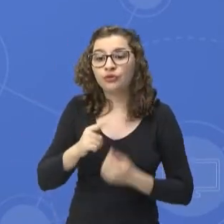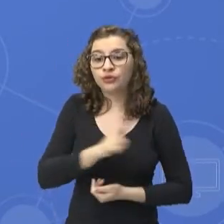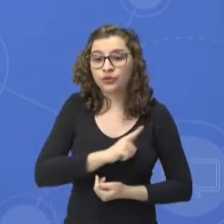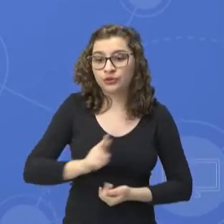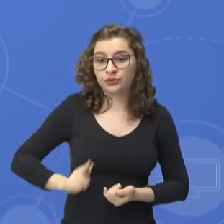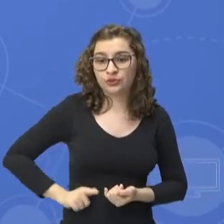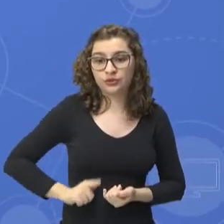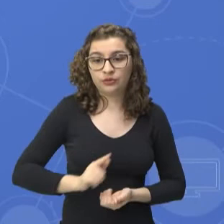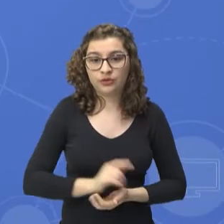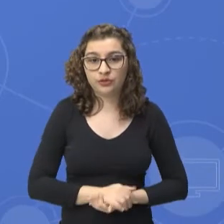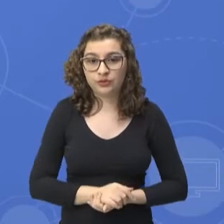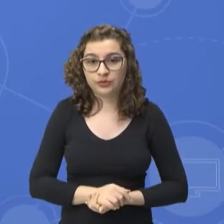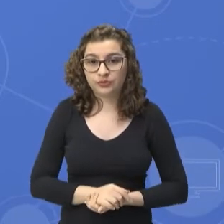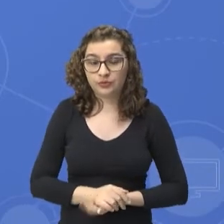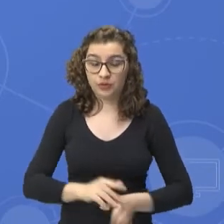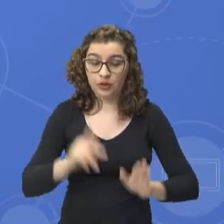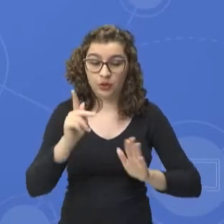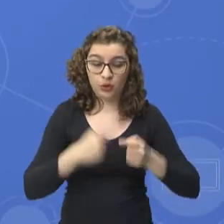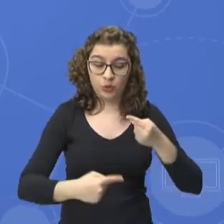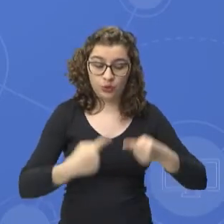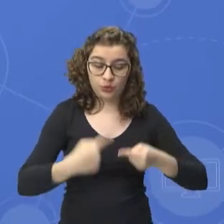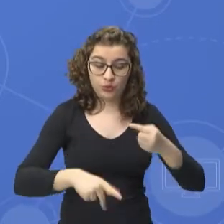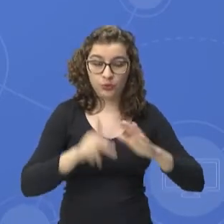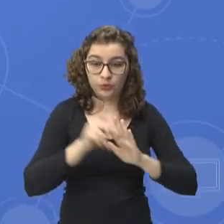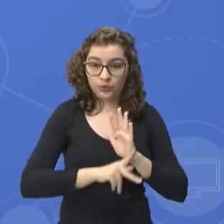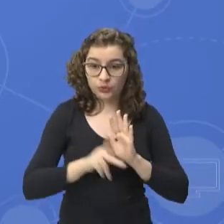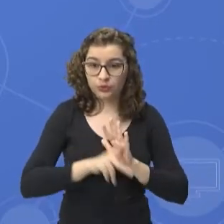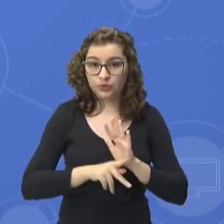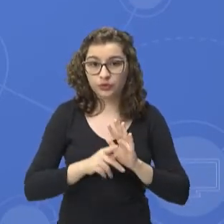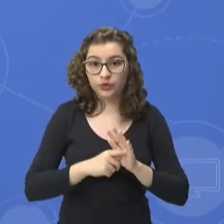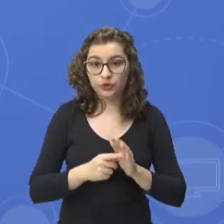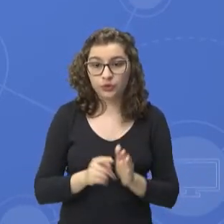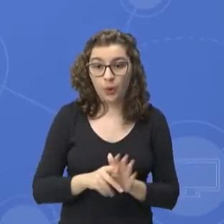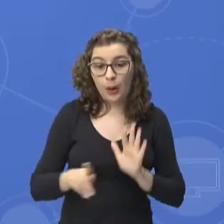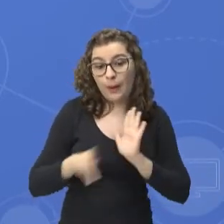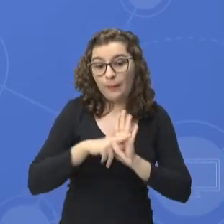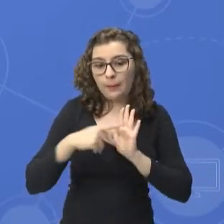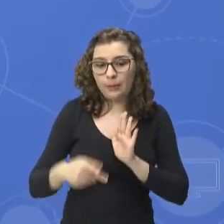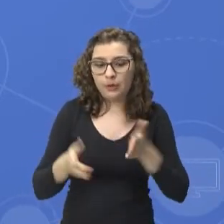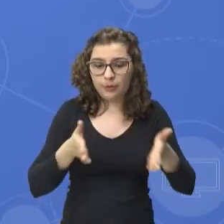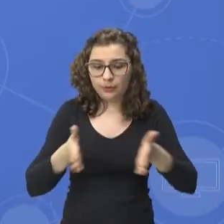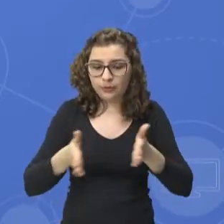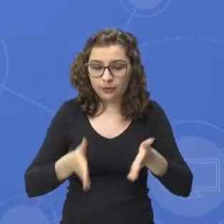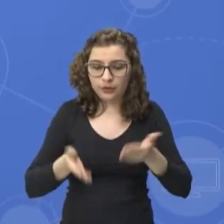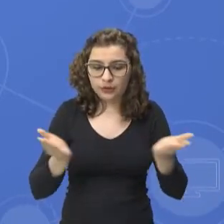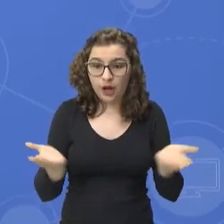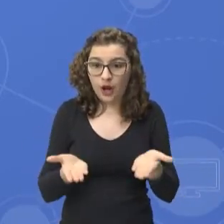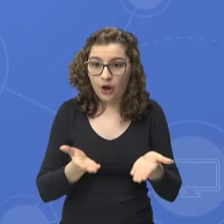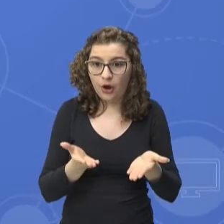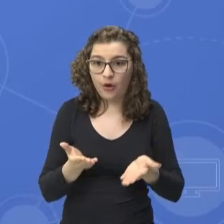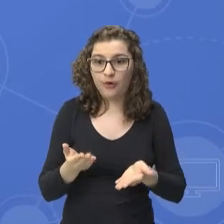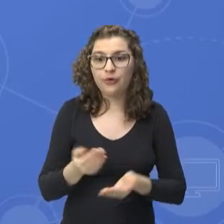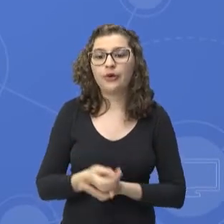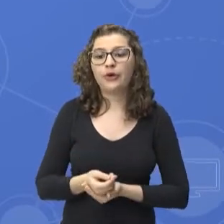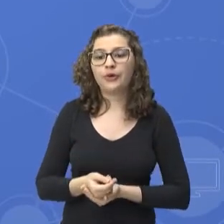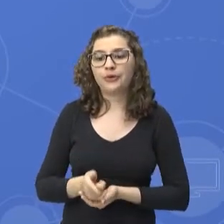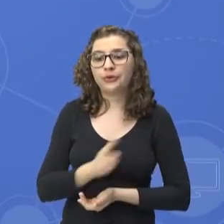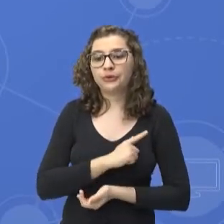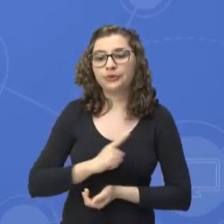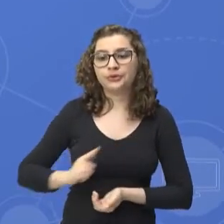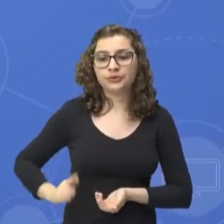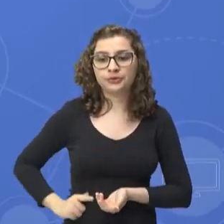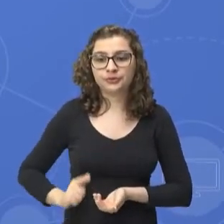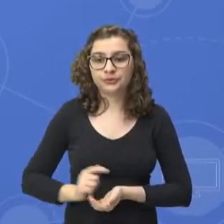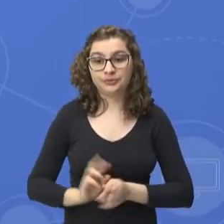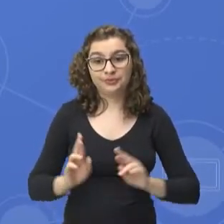são realizadas e implementadas pelo governo que está aí no poder. Ela não é uma política de Estado. Então, tem